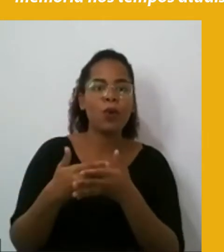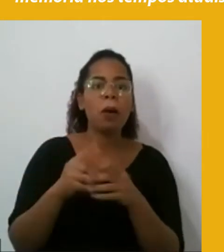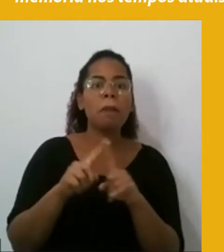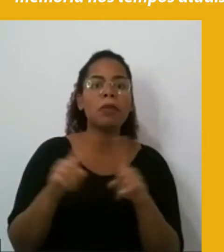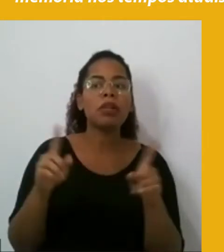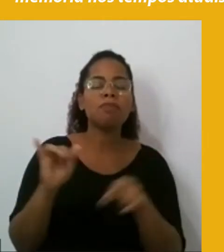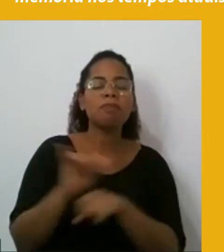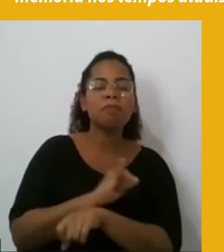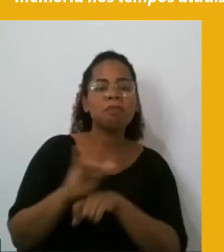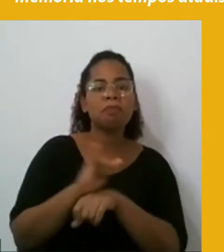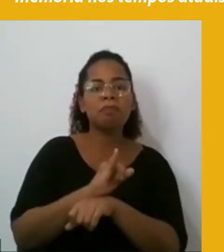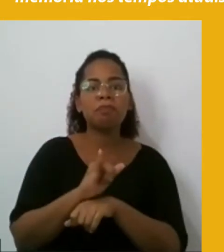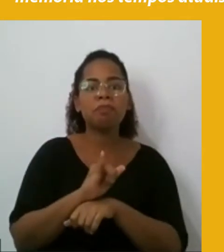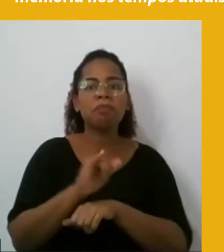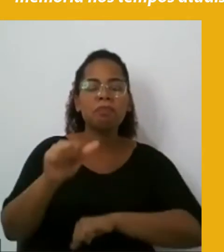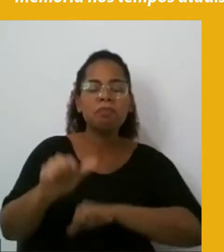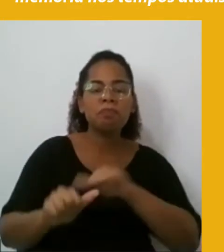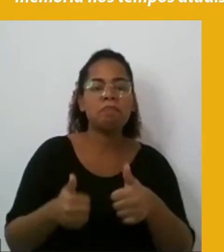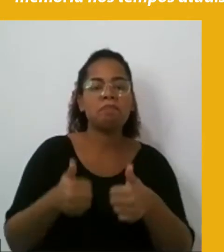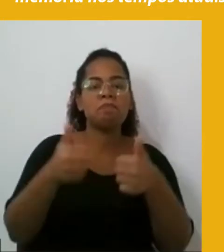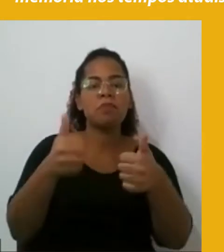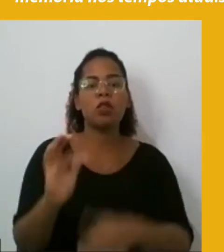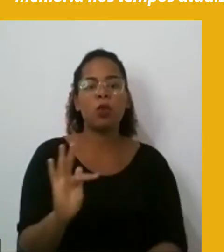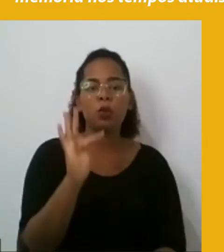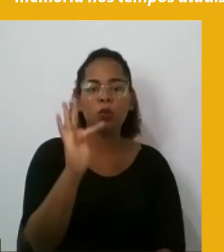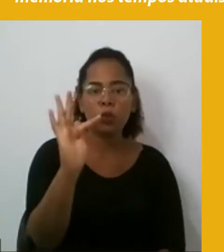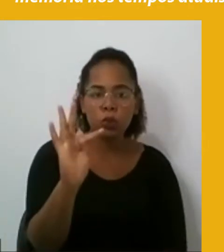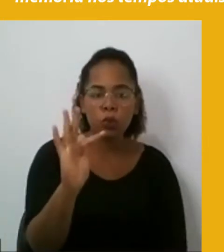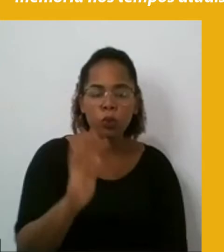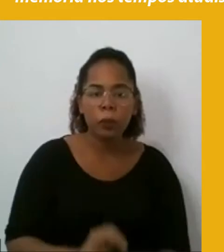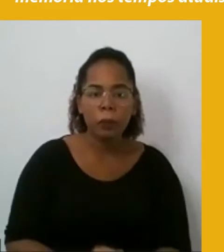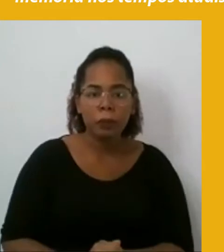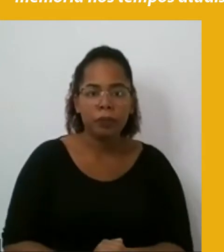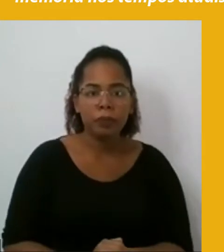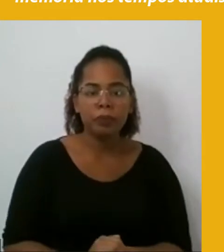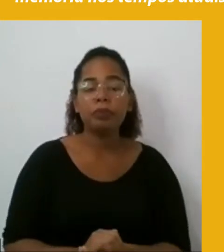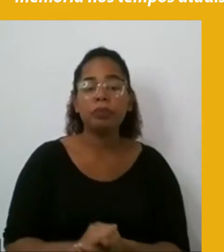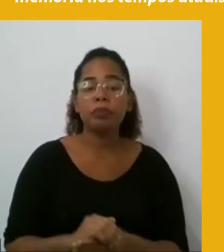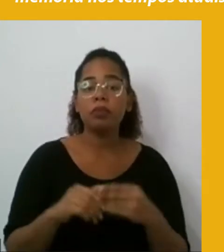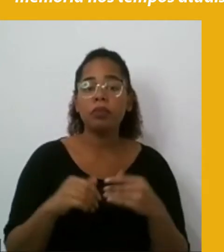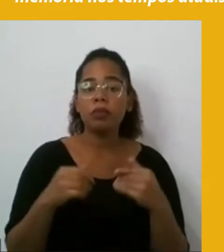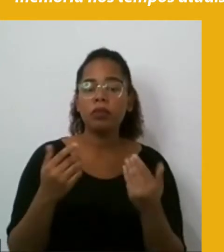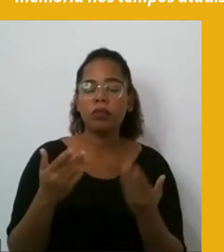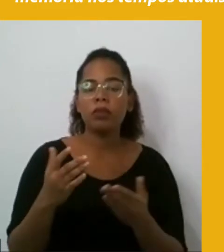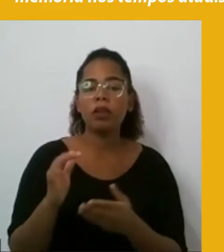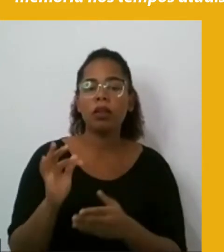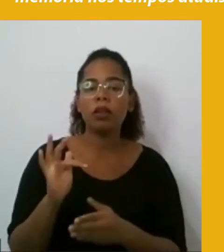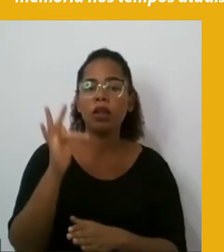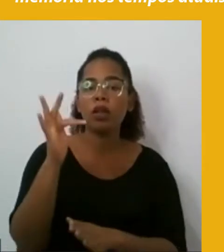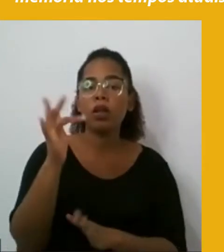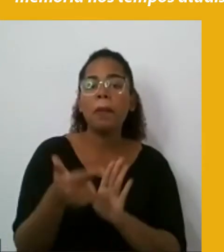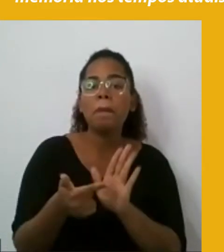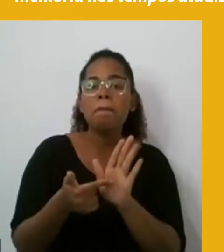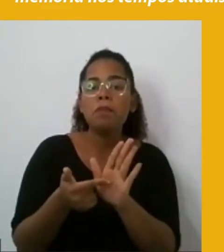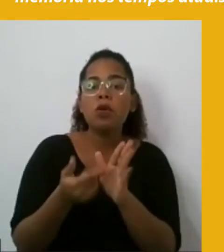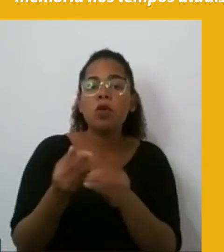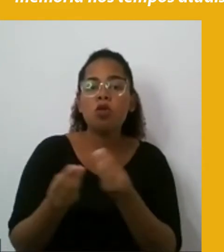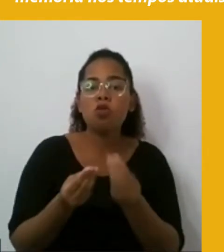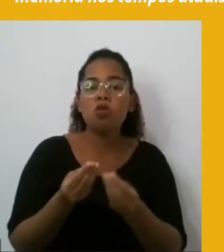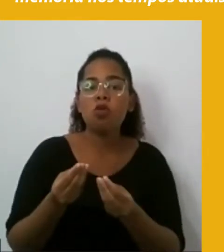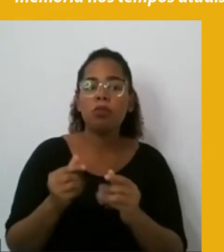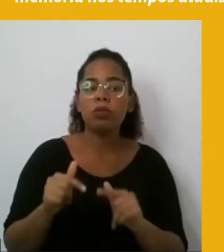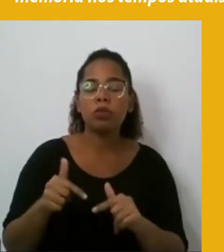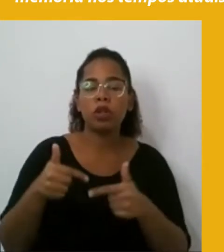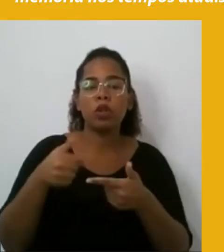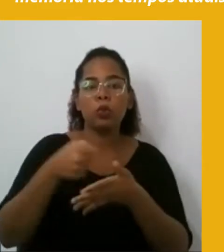passado. Esse passado não é uma coisa que pode nos definir, porque isso não forma nenhum país direito. A gente realmente precisa de uma